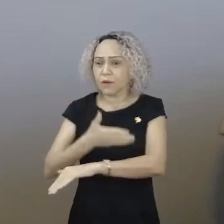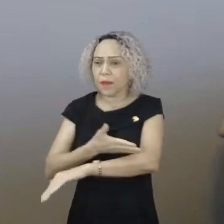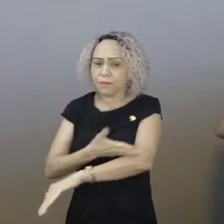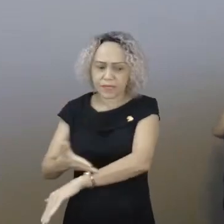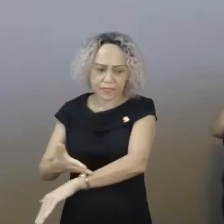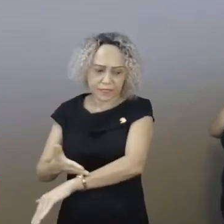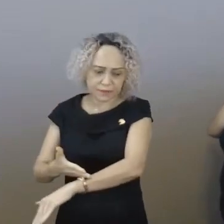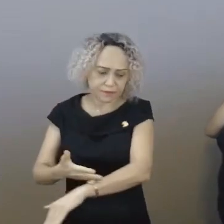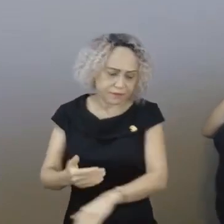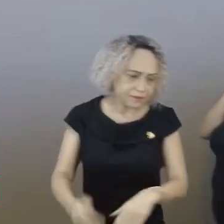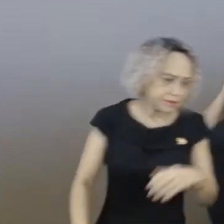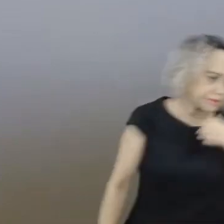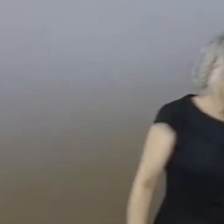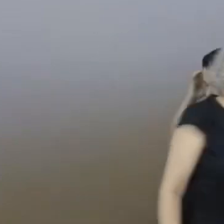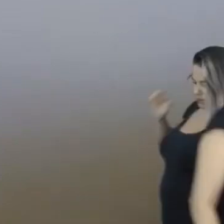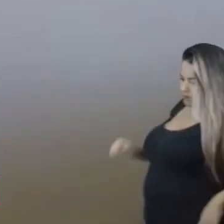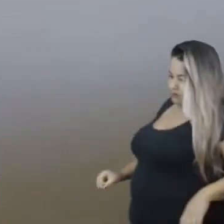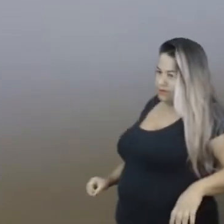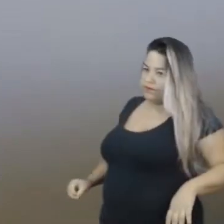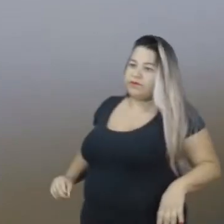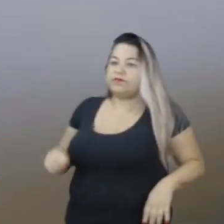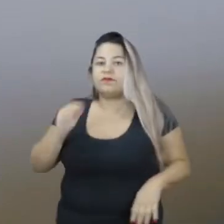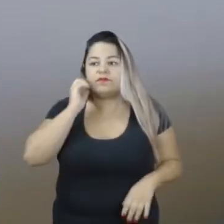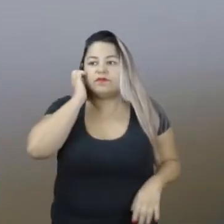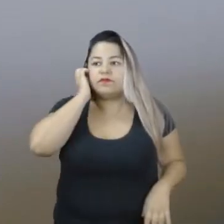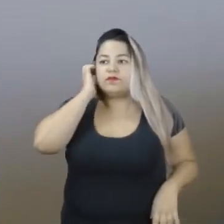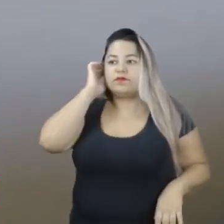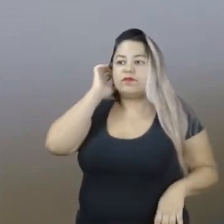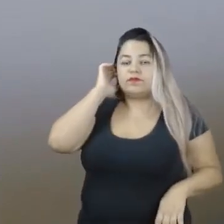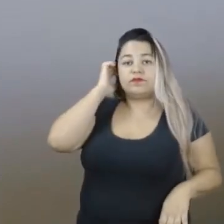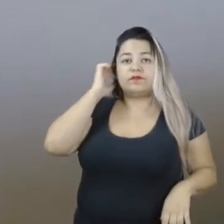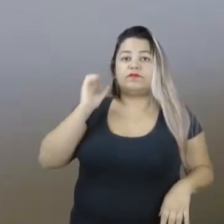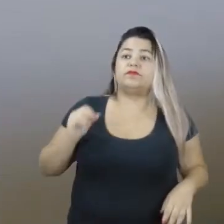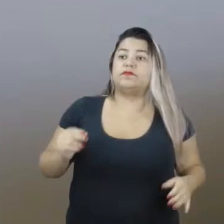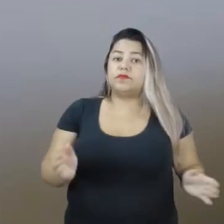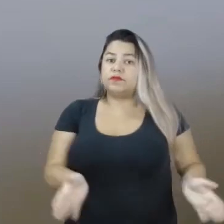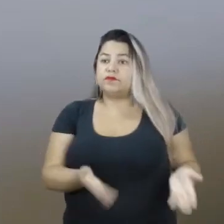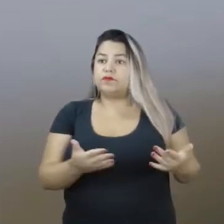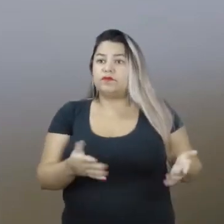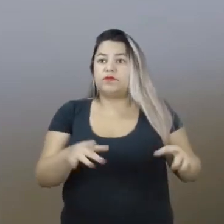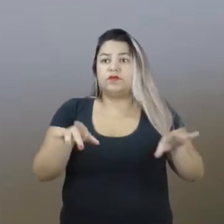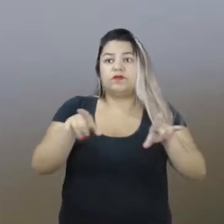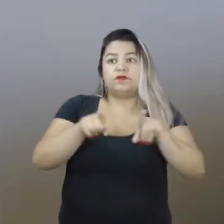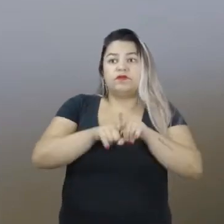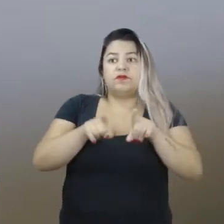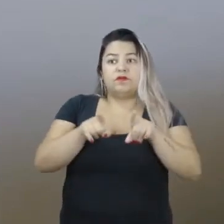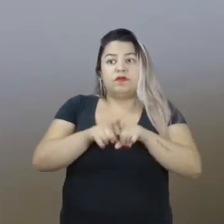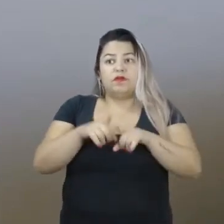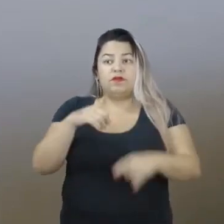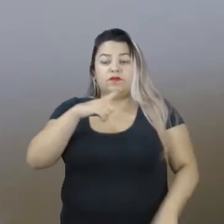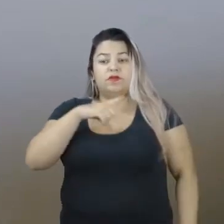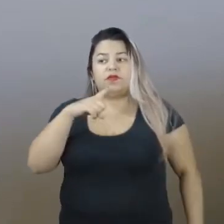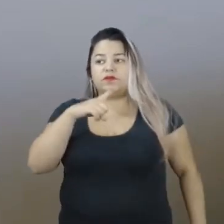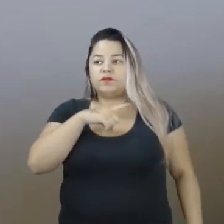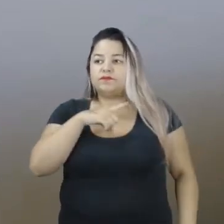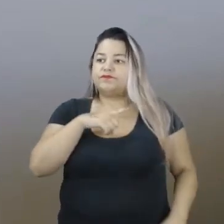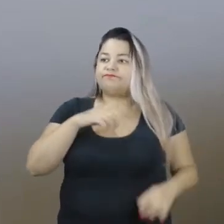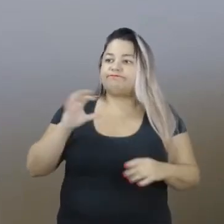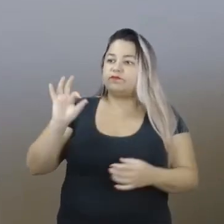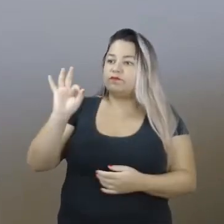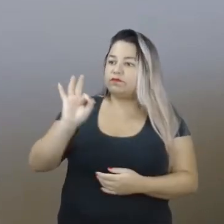políticas de parceria, inclusive com a área privada, incentivando eles a terem também